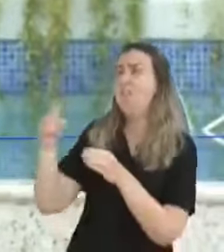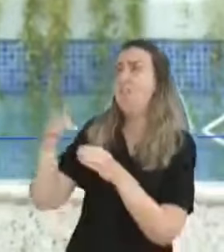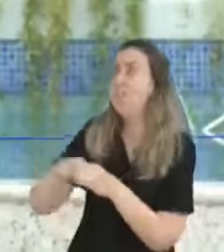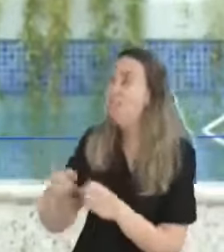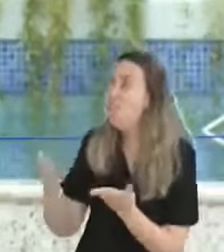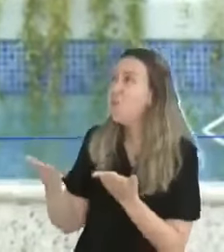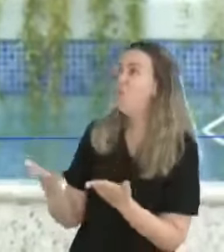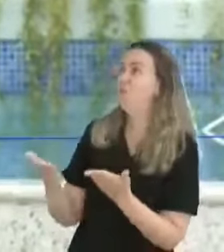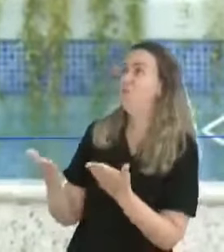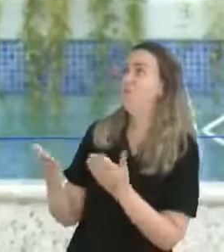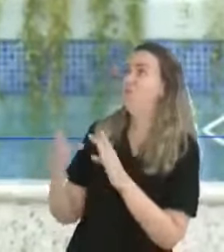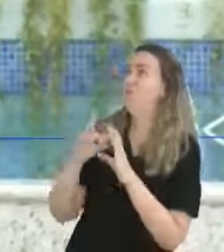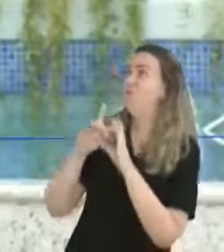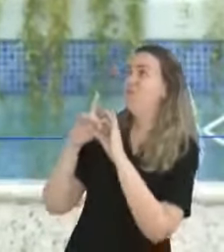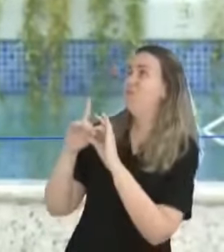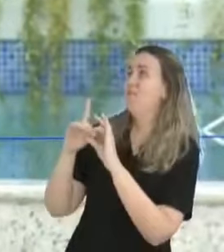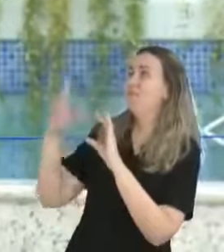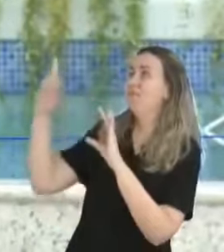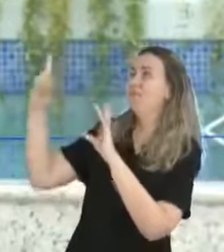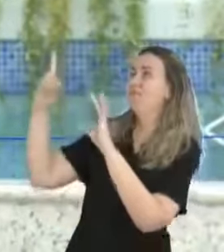se converter?